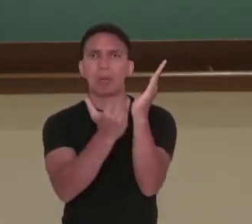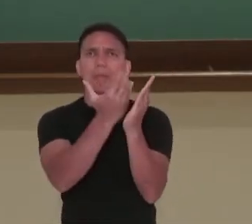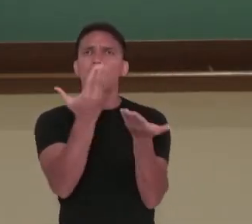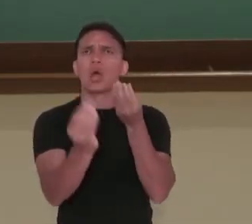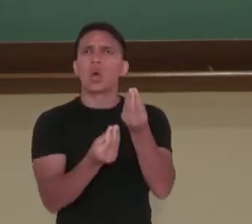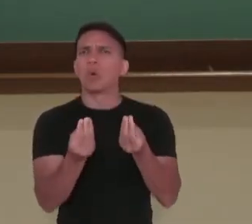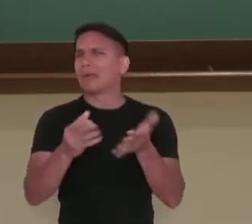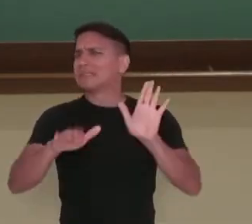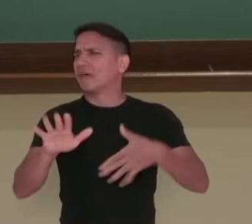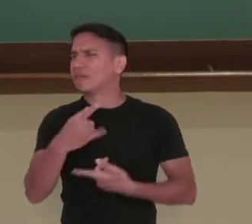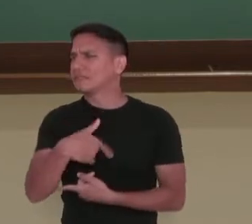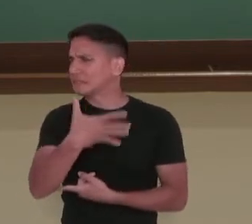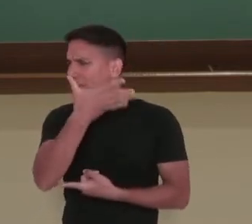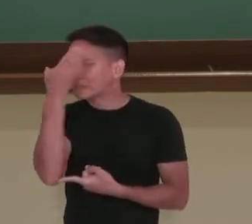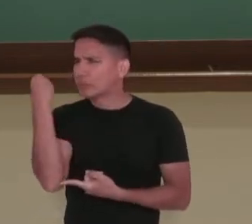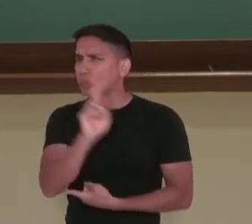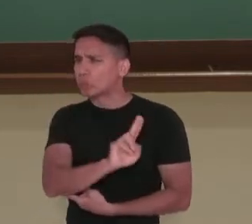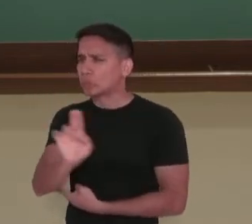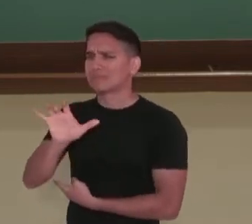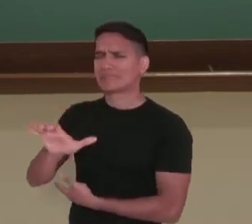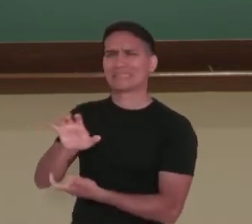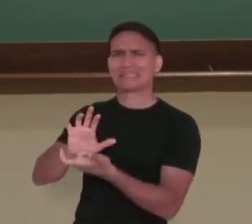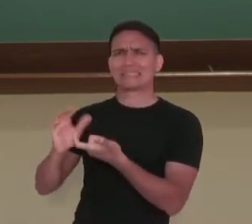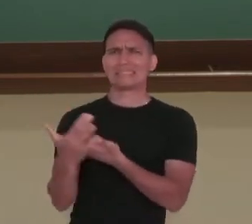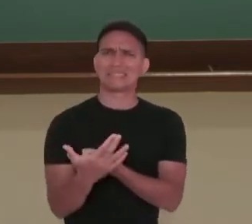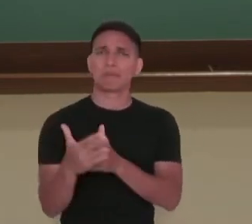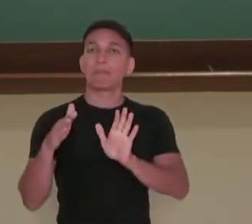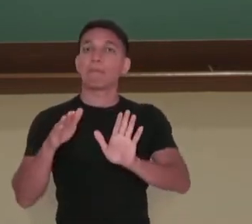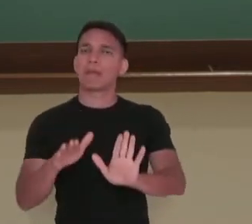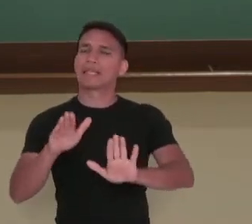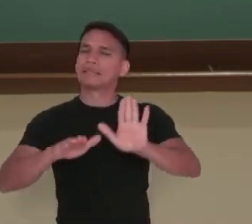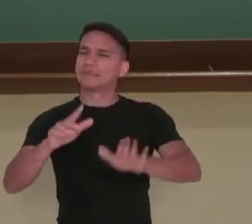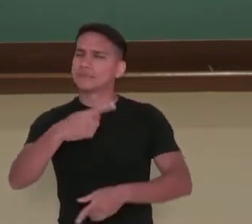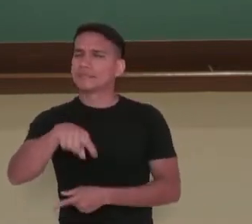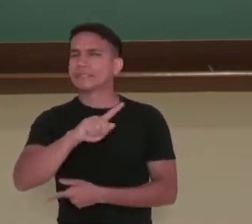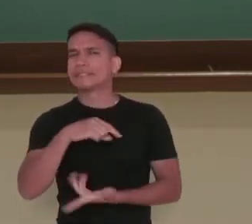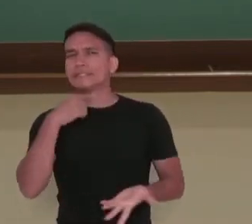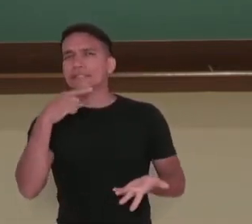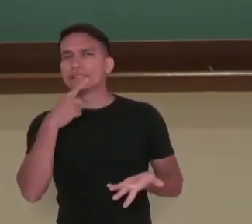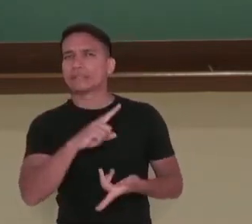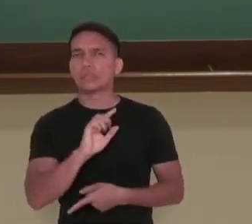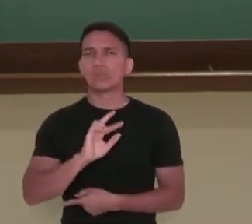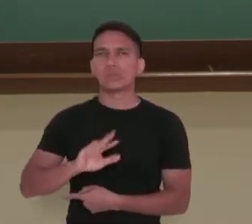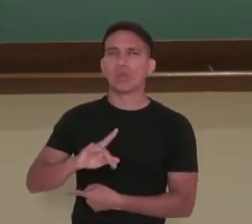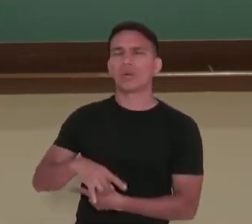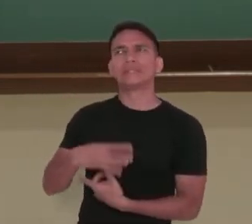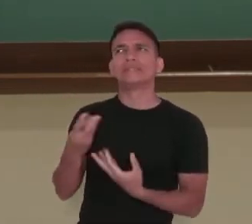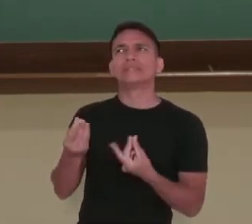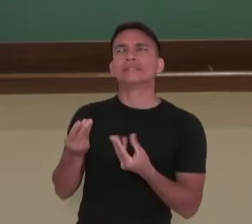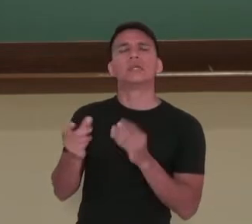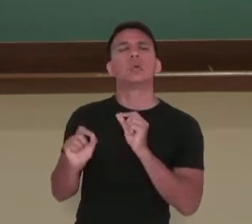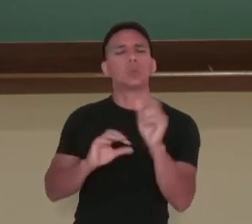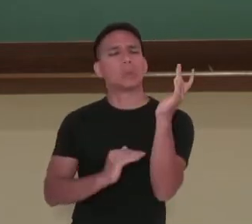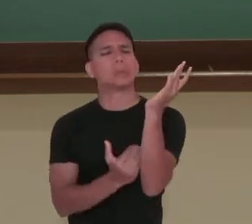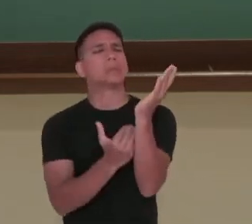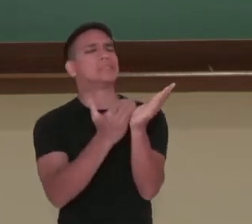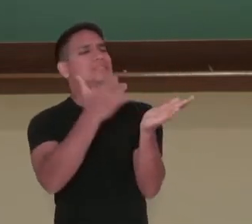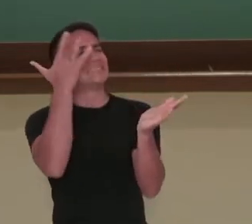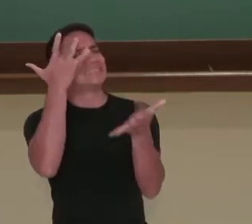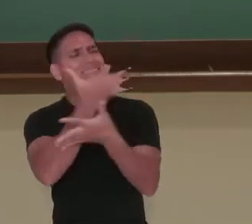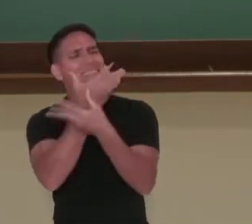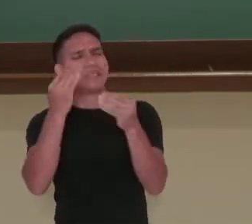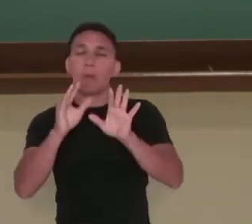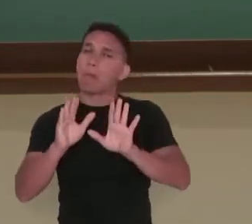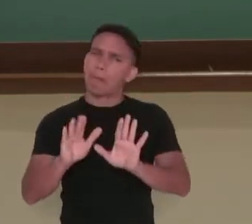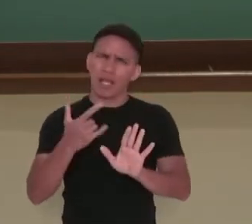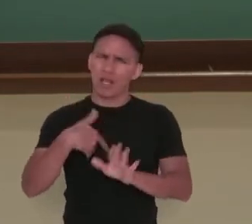não lembre o que é uma notação científica. É bem provável que você não lembre o que é uma ordem de grandeza. Eu já vou falar